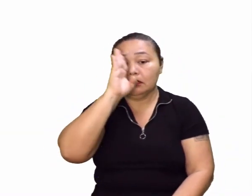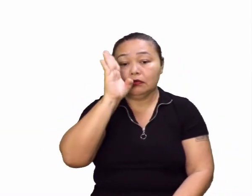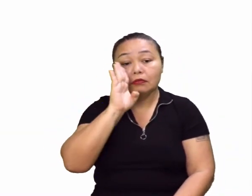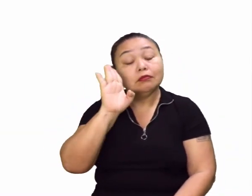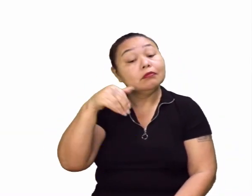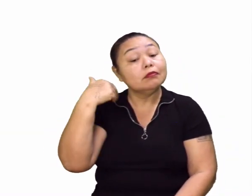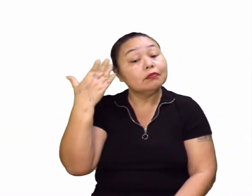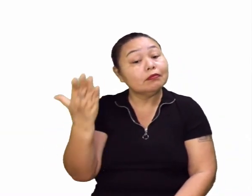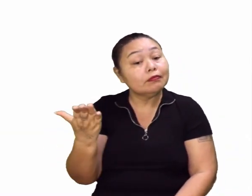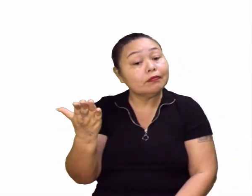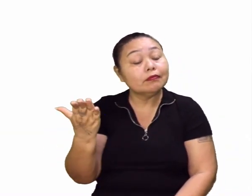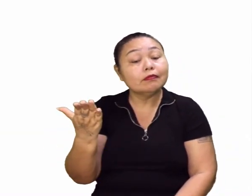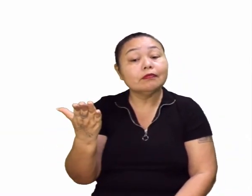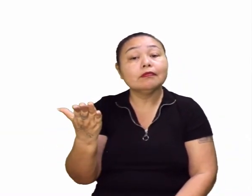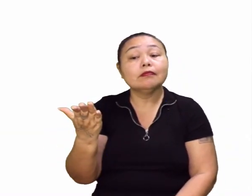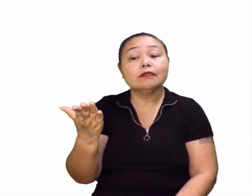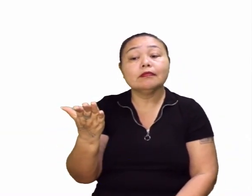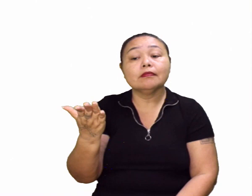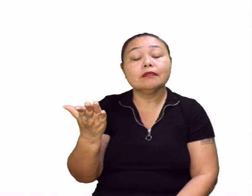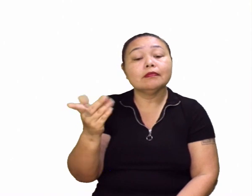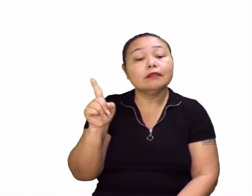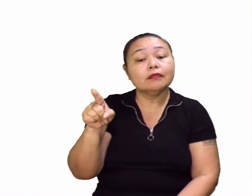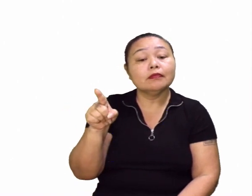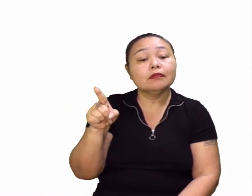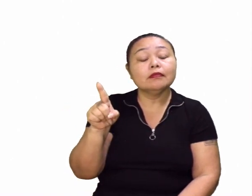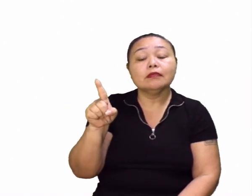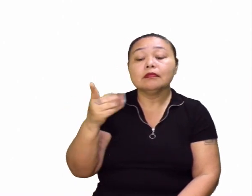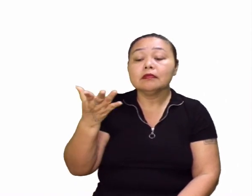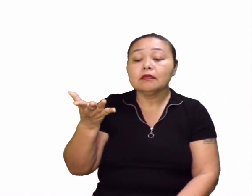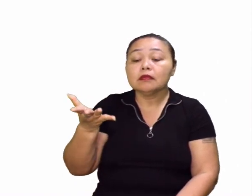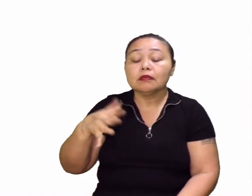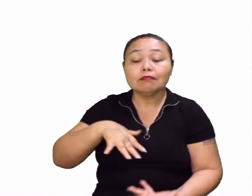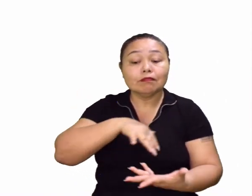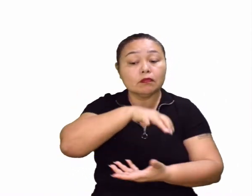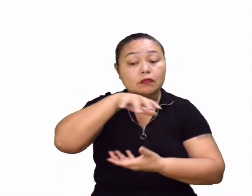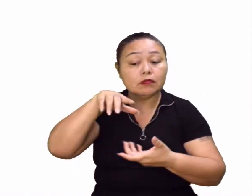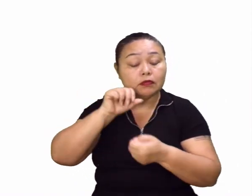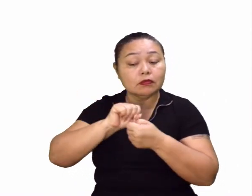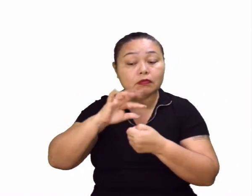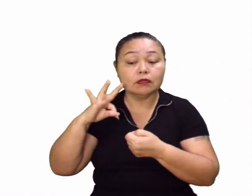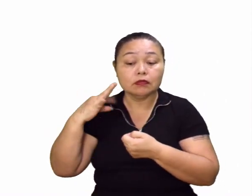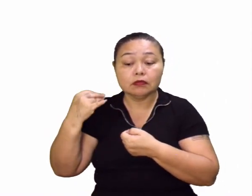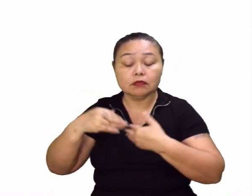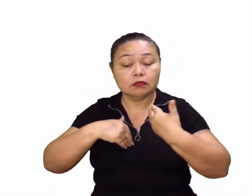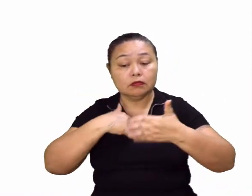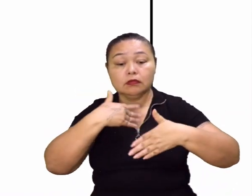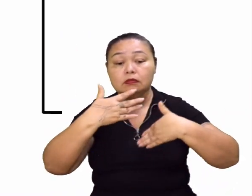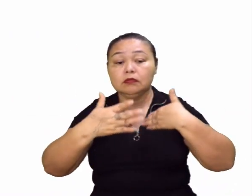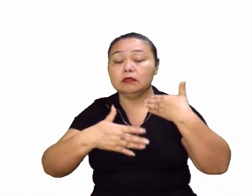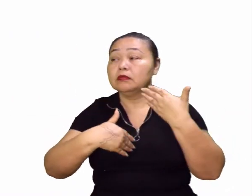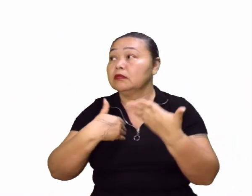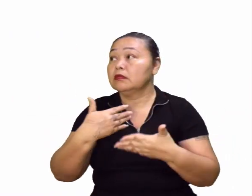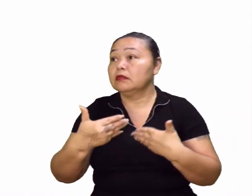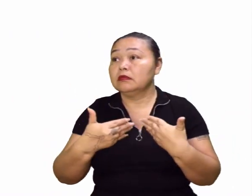E aí chegamos agora numa parte que revolucionou todo esse processo